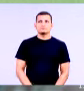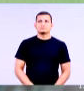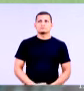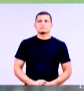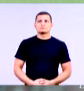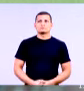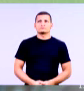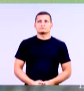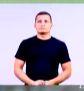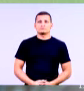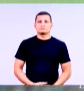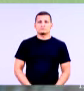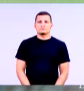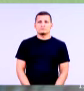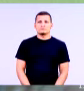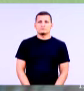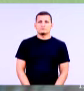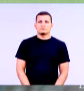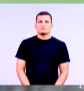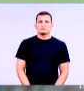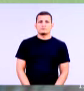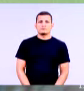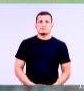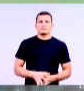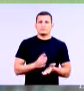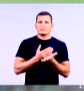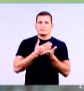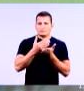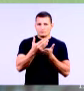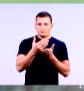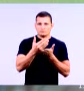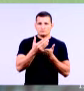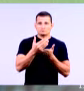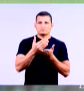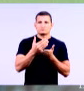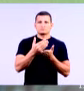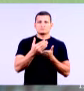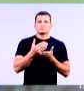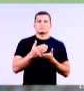frente. Muito bem. Então, para começar, então, nós vamos, então,